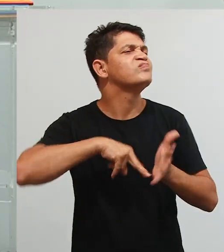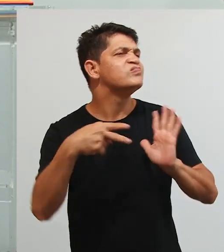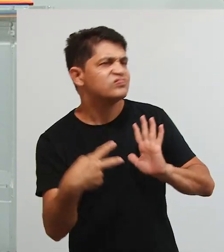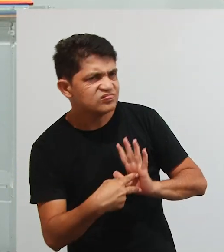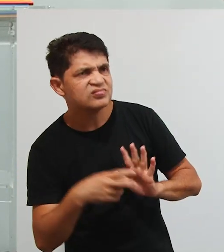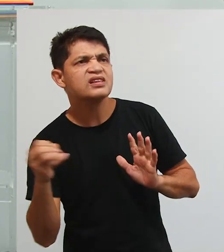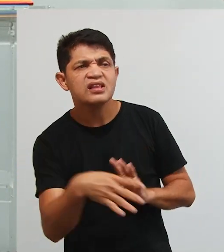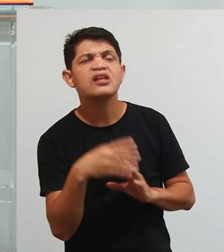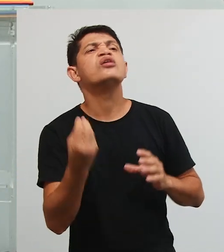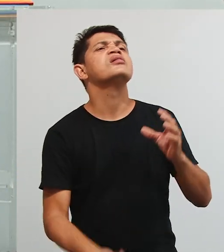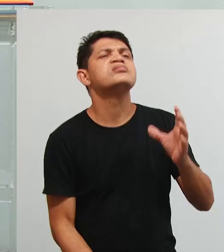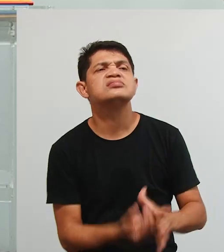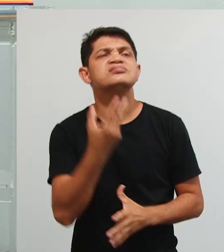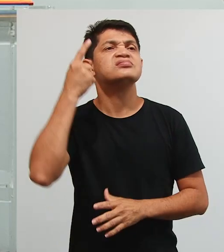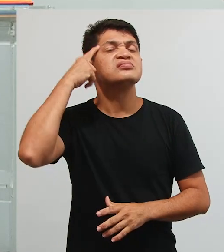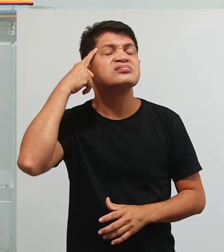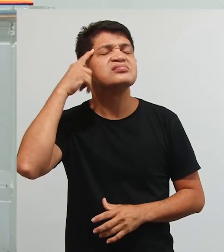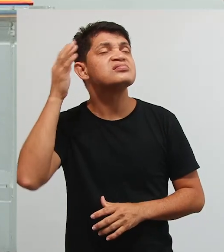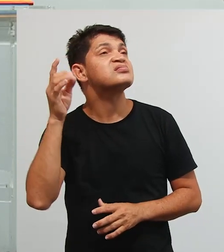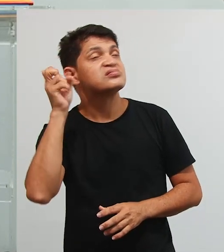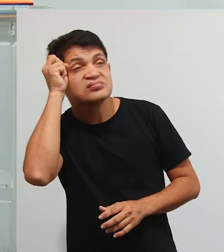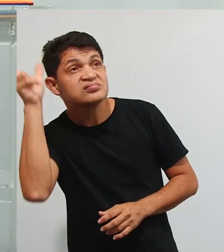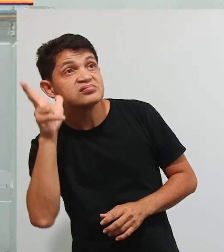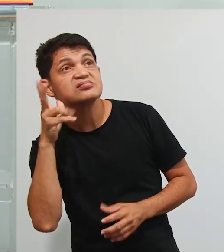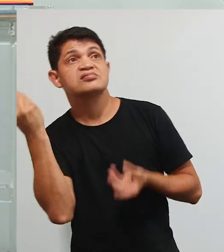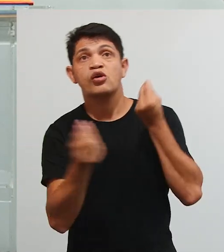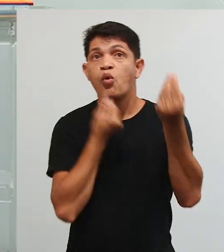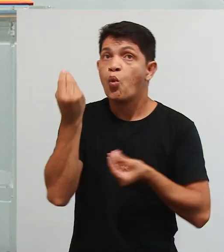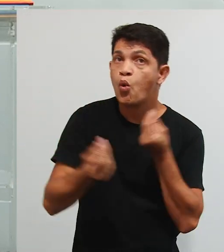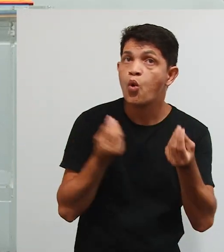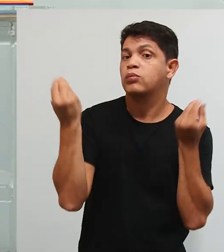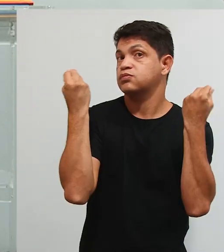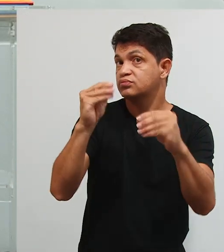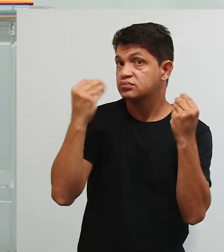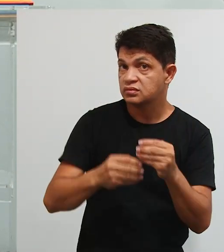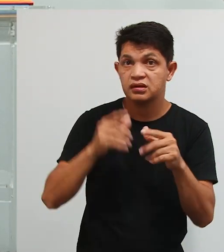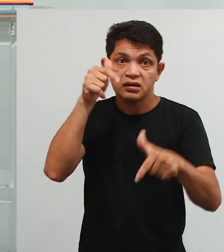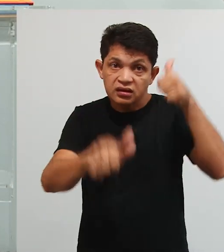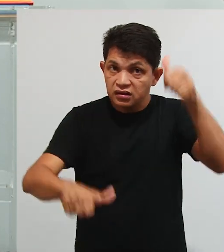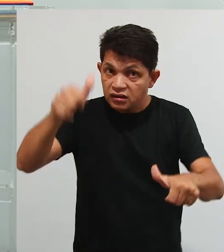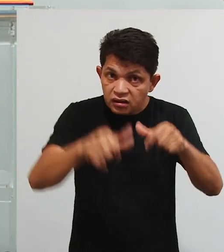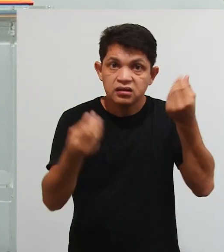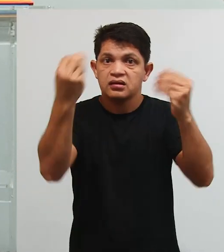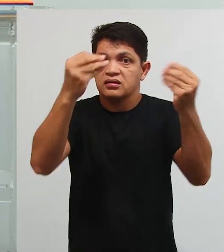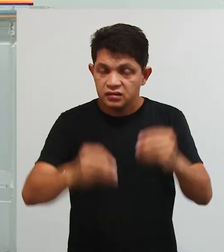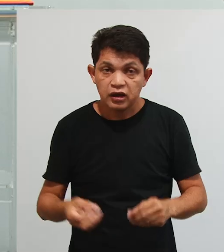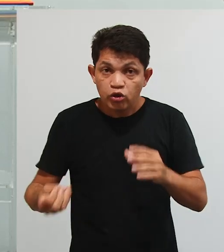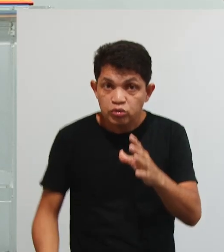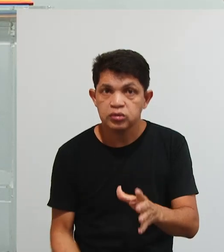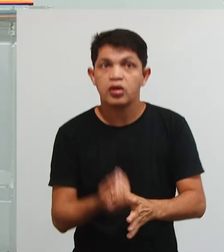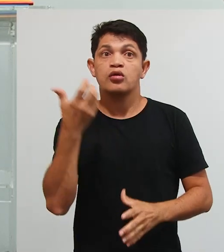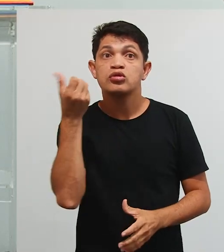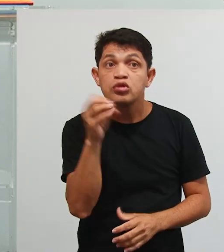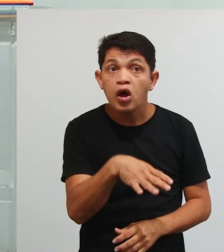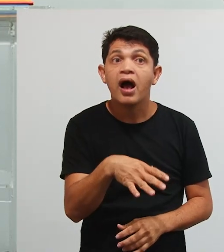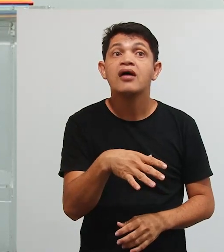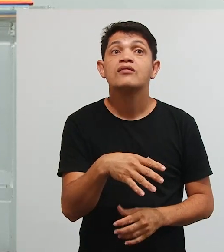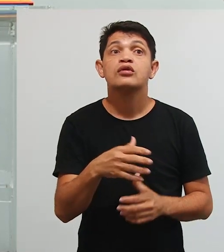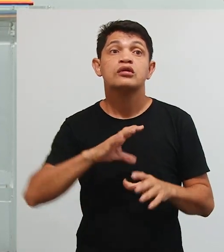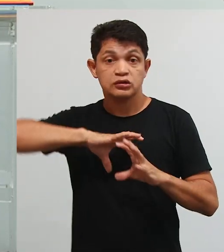as políticas, as biológicas. Então, a adaptação, ela é sempre